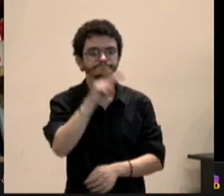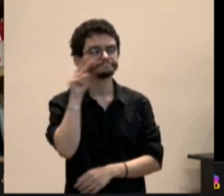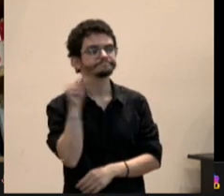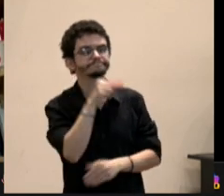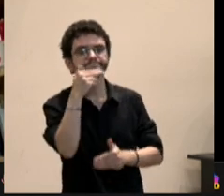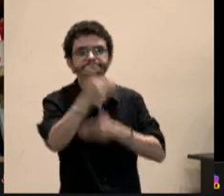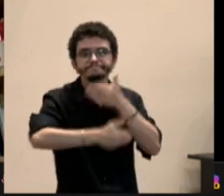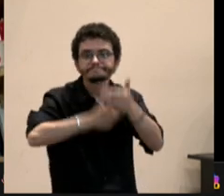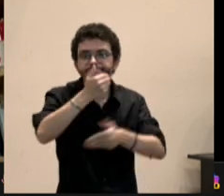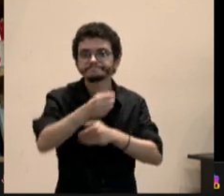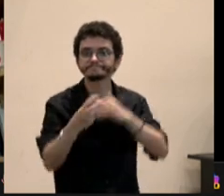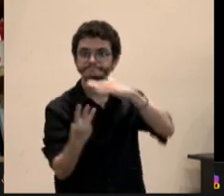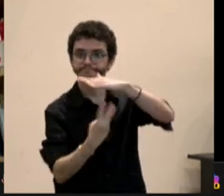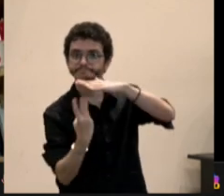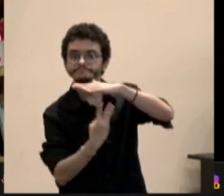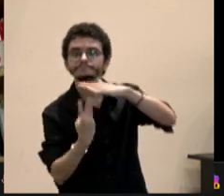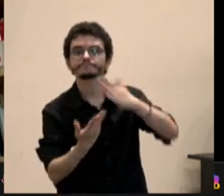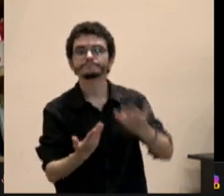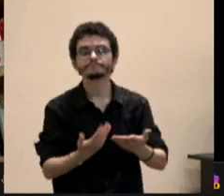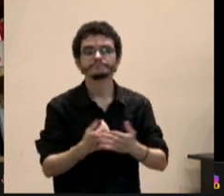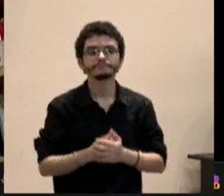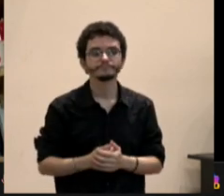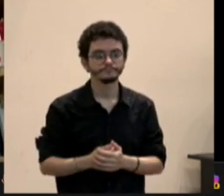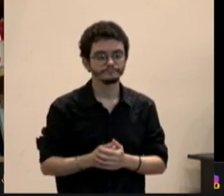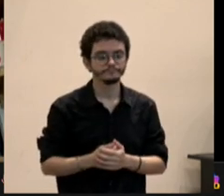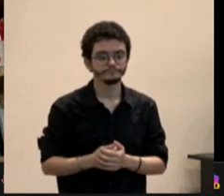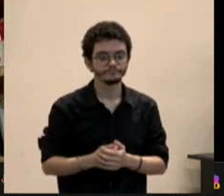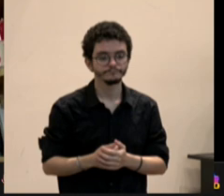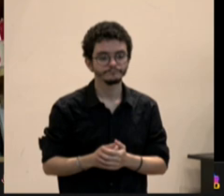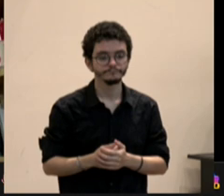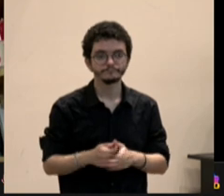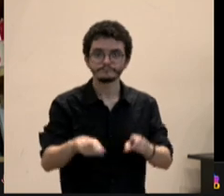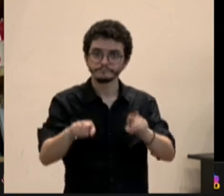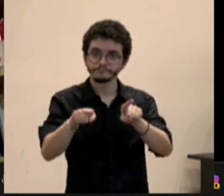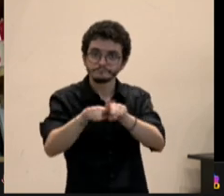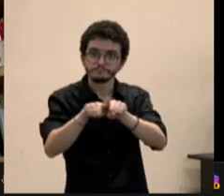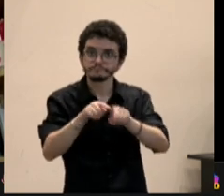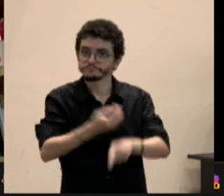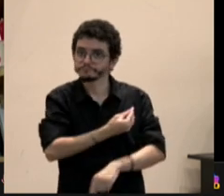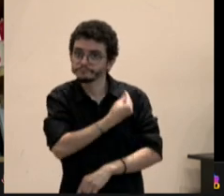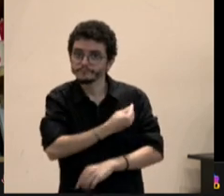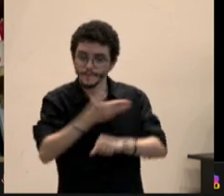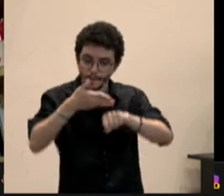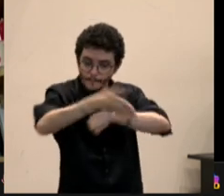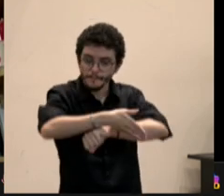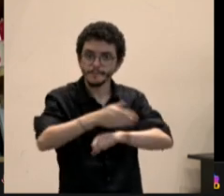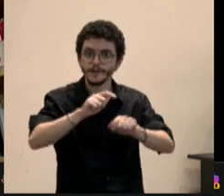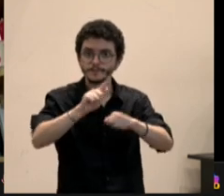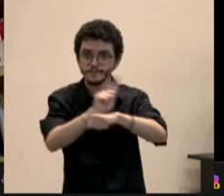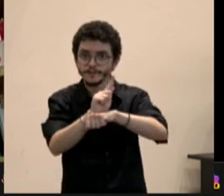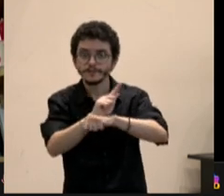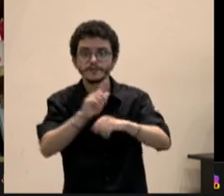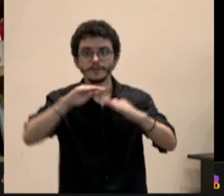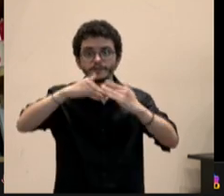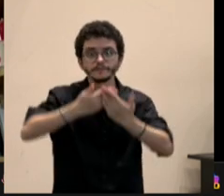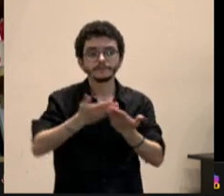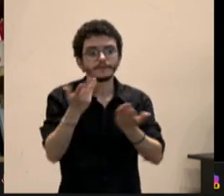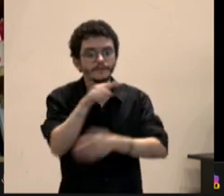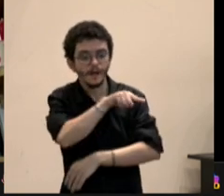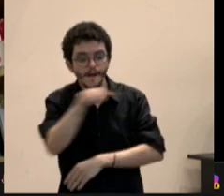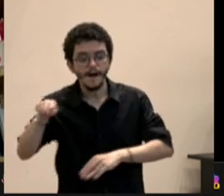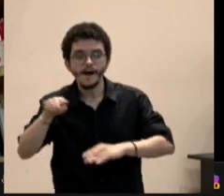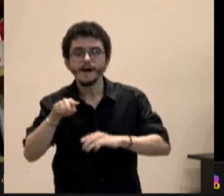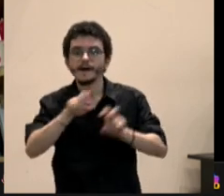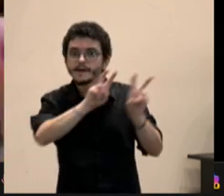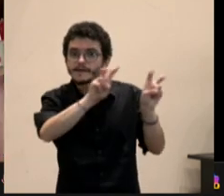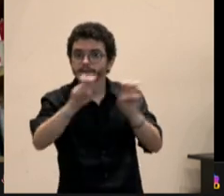de terceirização, inclusive ocorrendo para a gestão das escolas. Então, essas questões, elas afastam